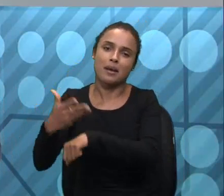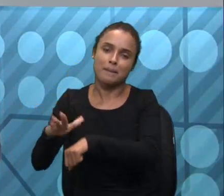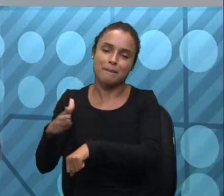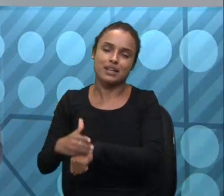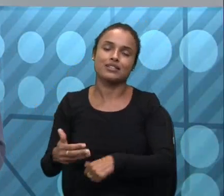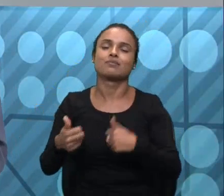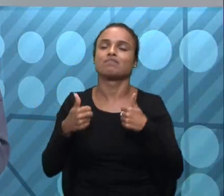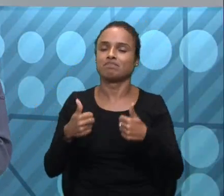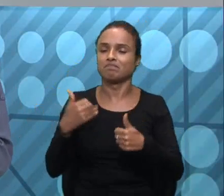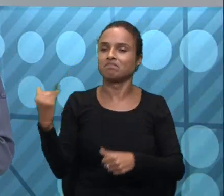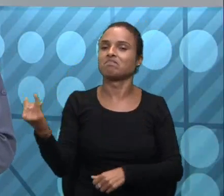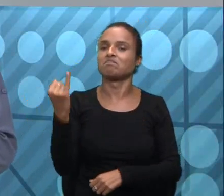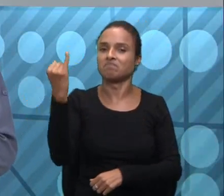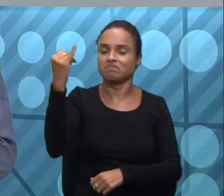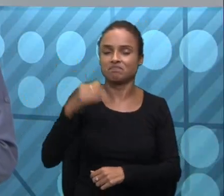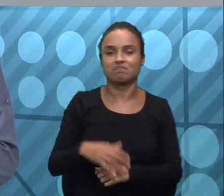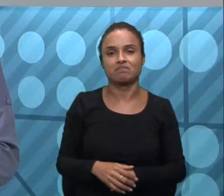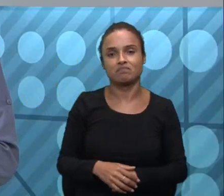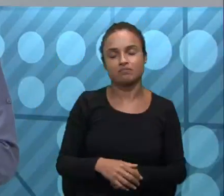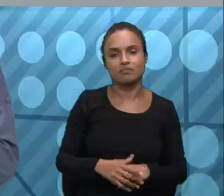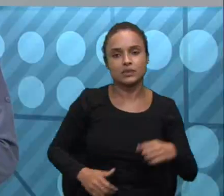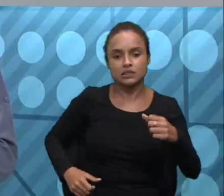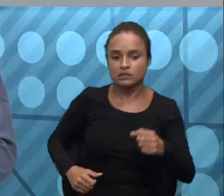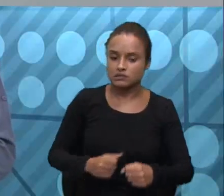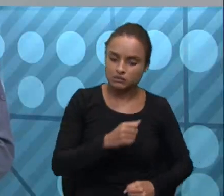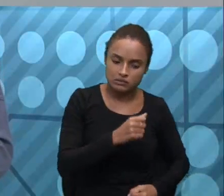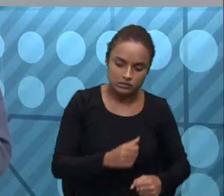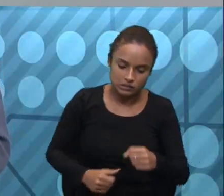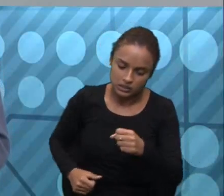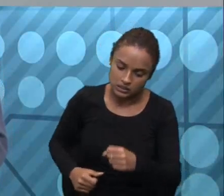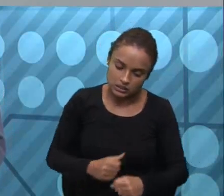nos saltos, tem flexão do quadril, flexão e extensão dos